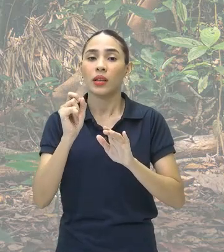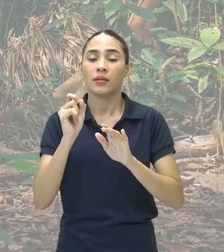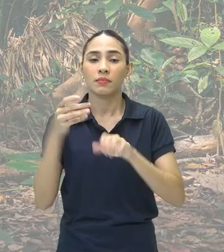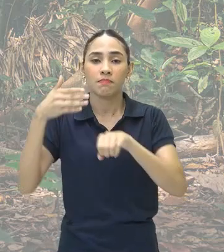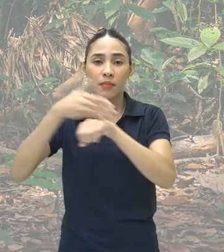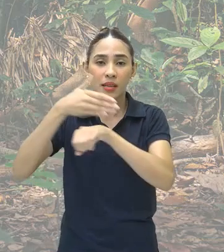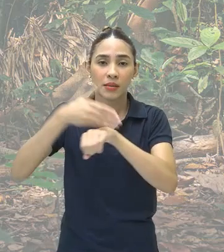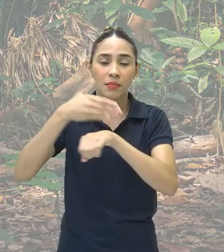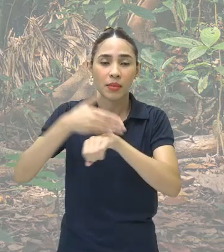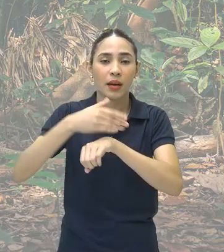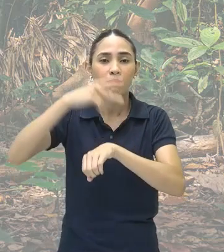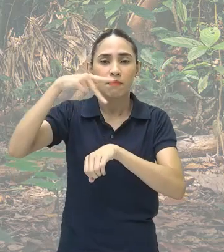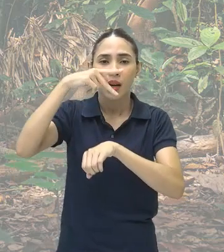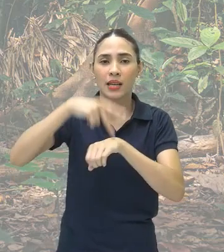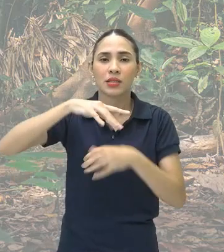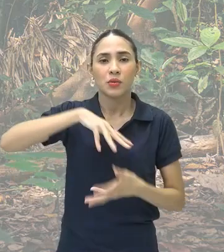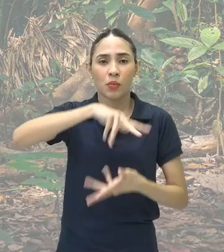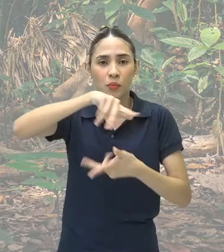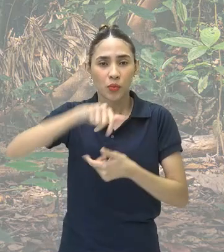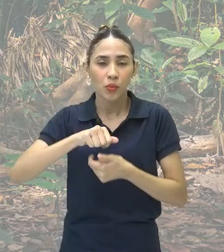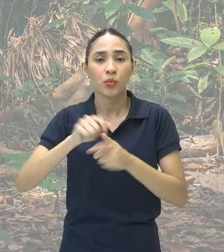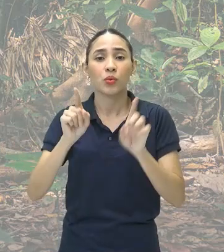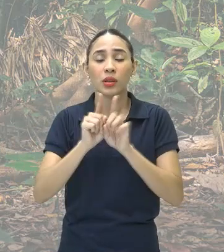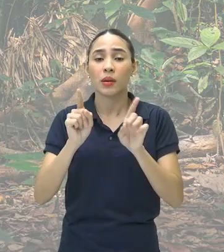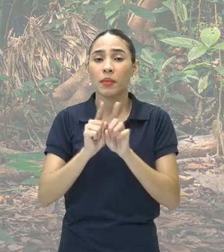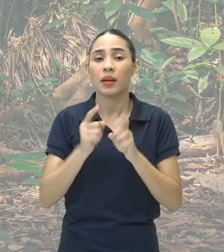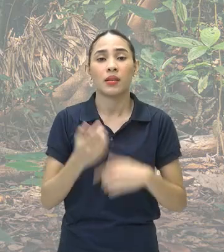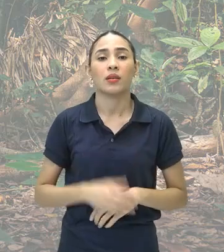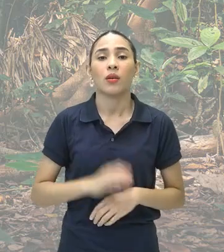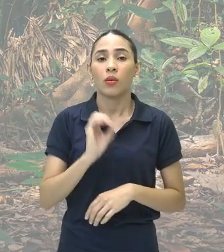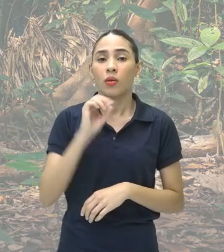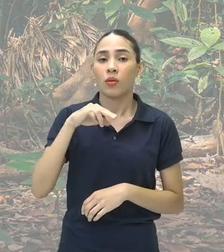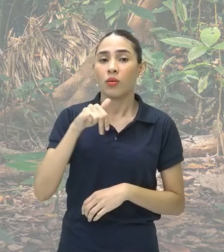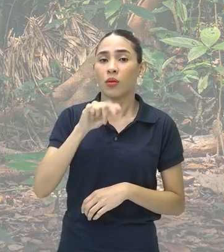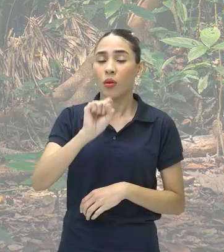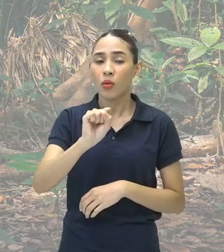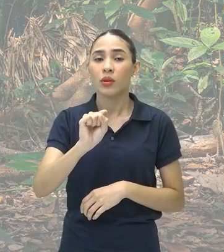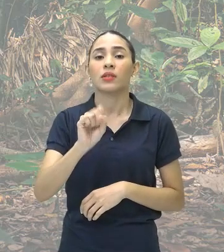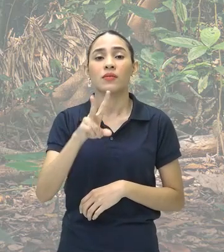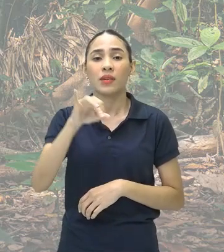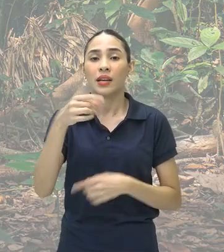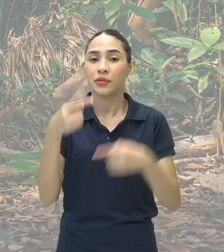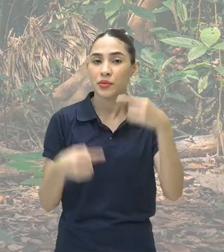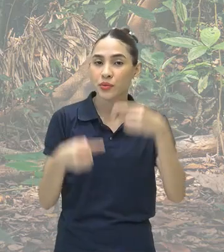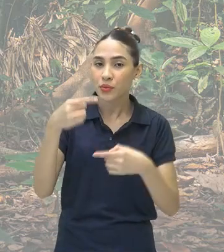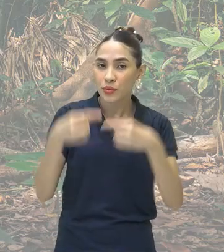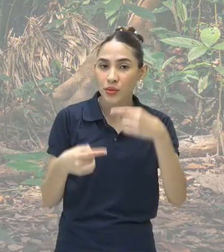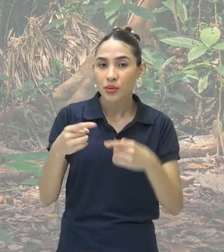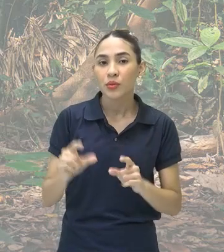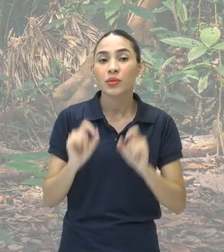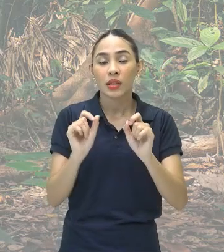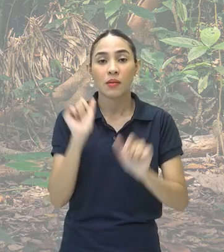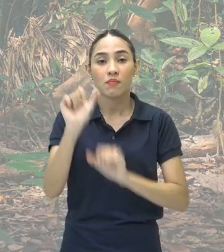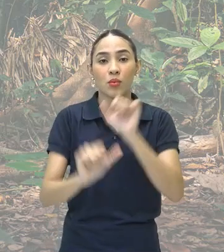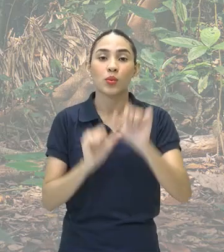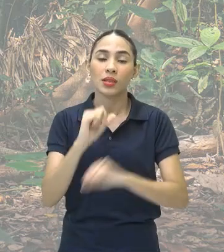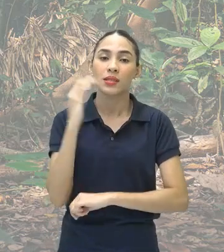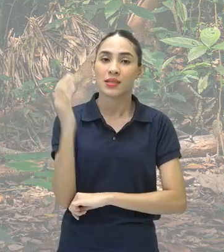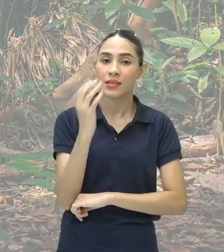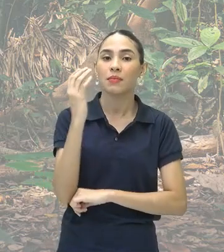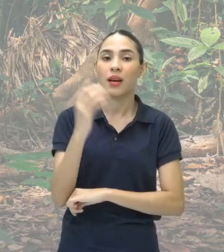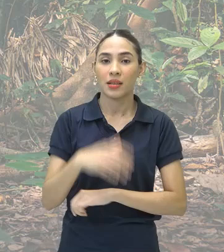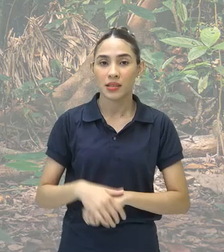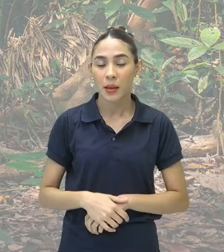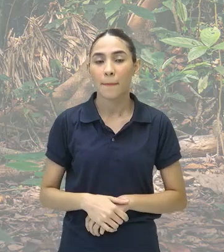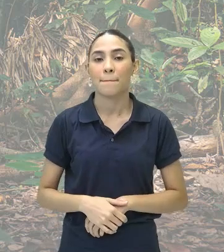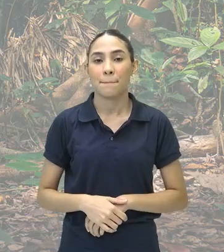ONGs, né, que vão discutir, a sociedade civil que vai estar presente também, que vai discutir sobre essa questão das mudanças